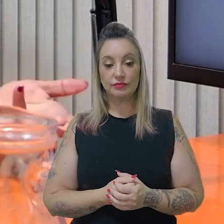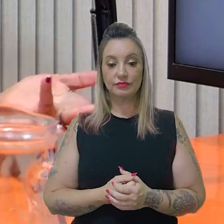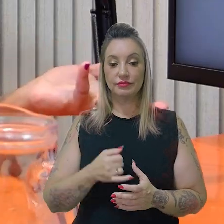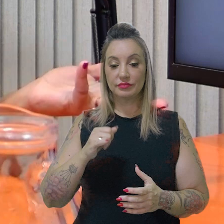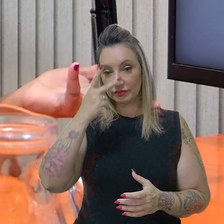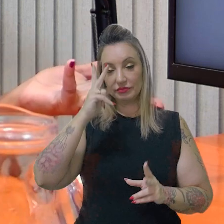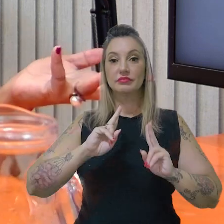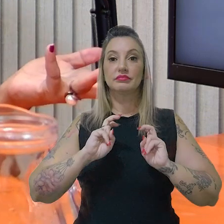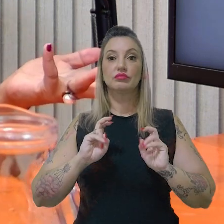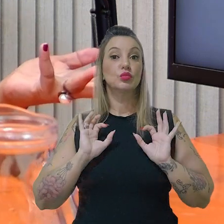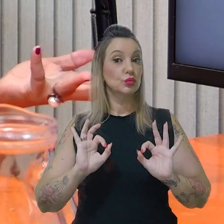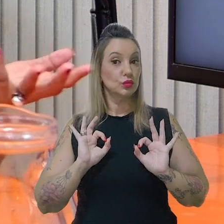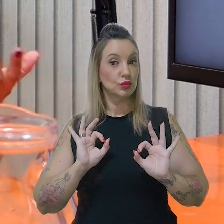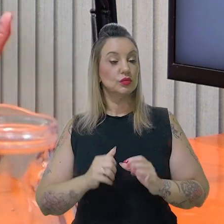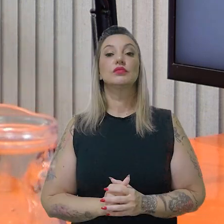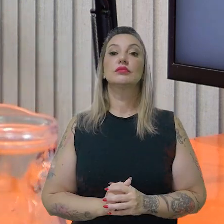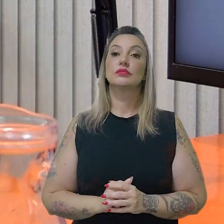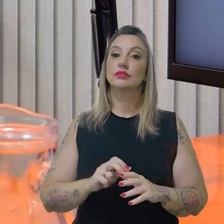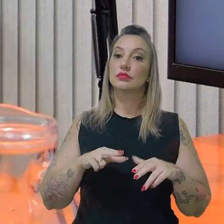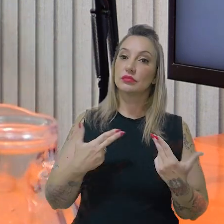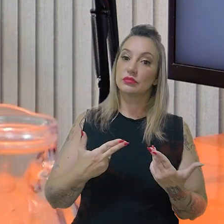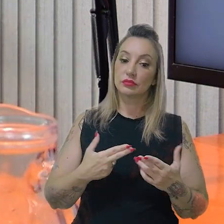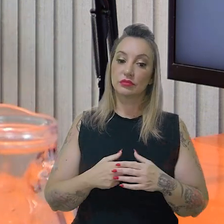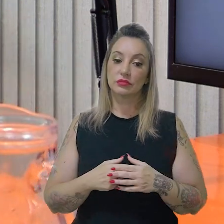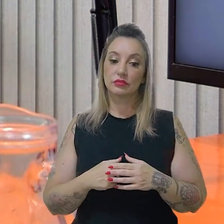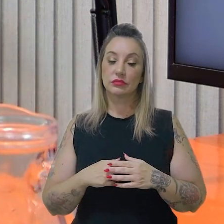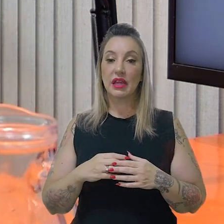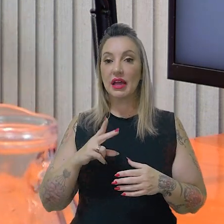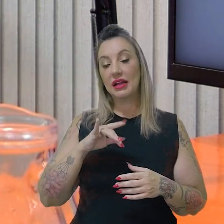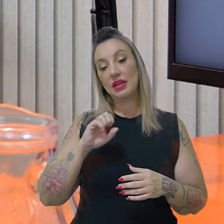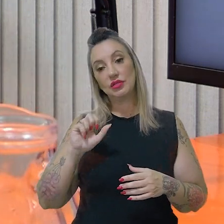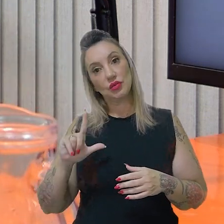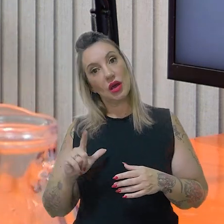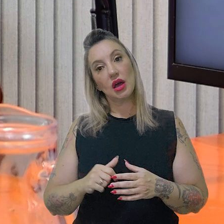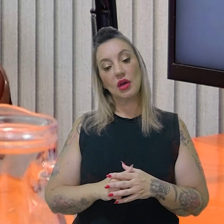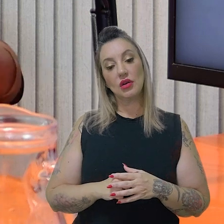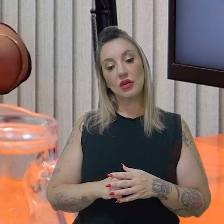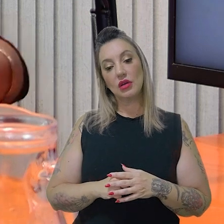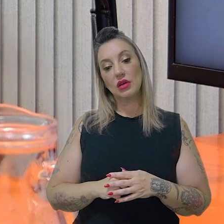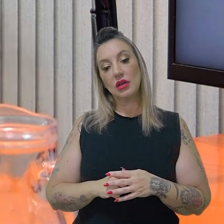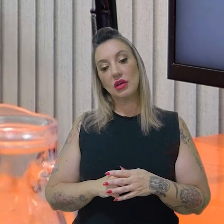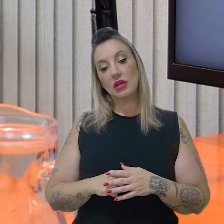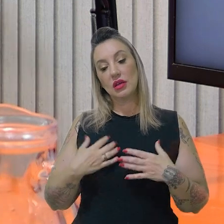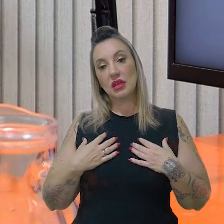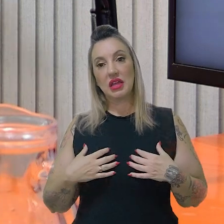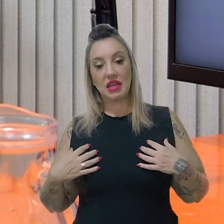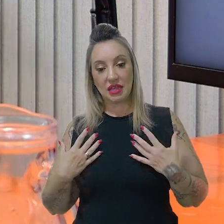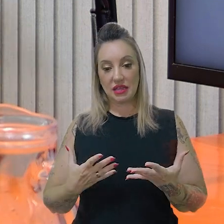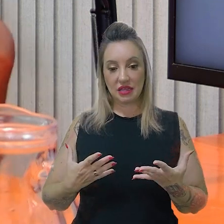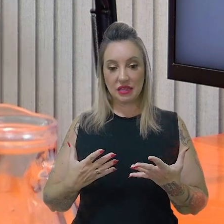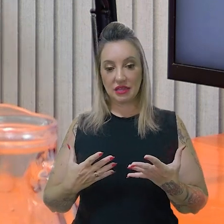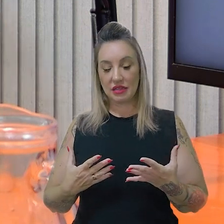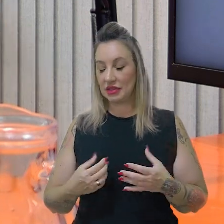perceber elegante ou eu quero ficar mais casual eu quero sair desse olha